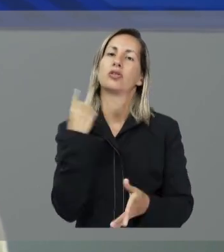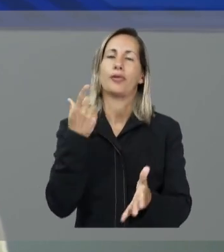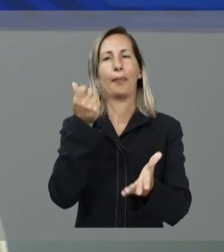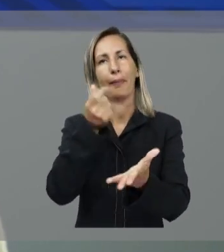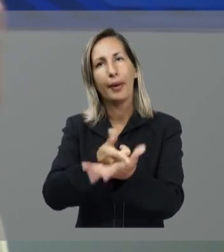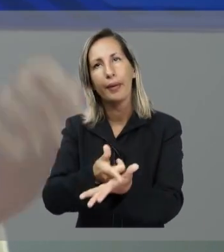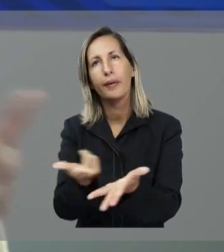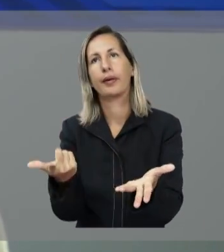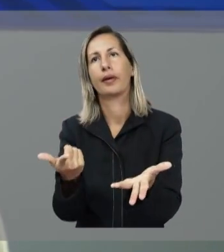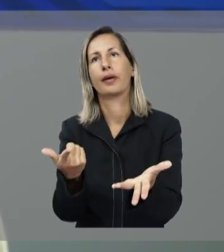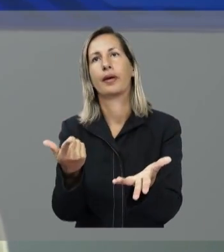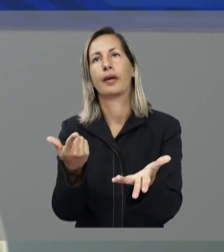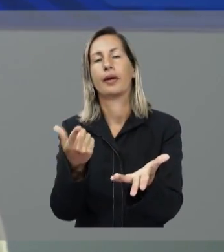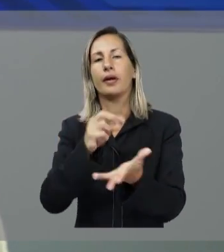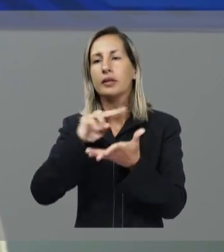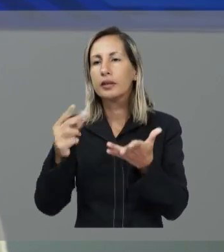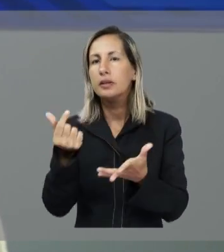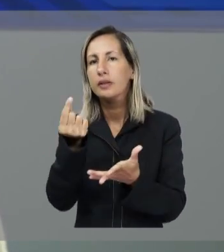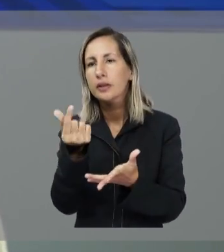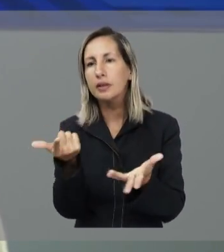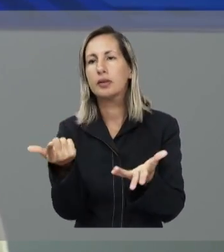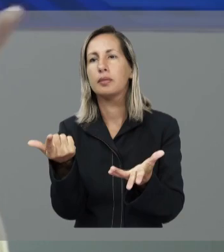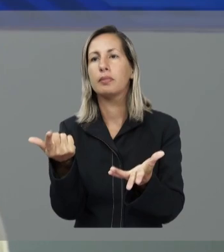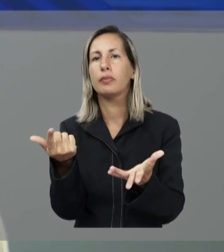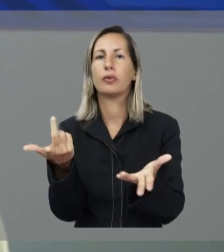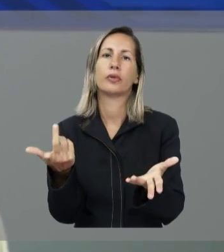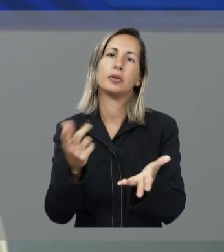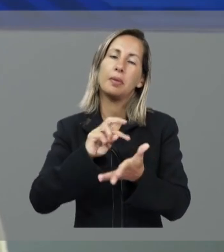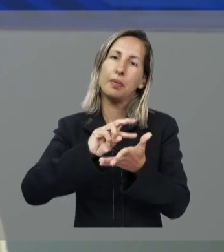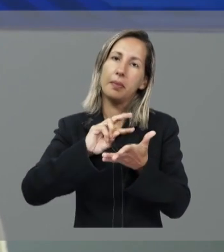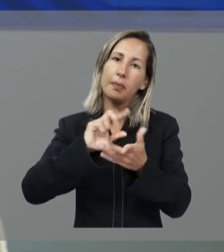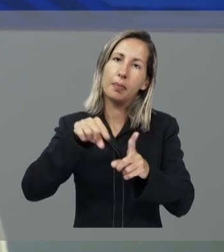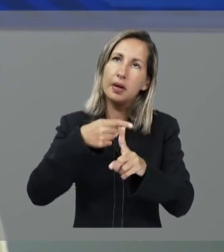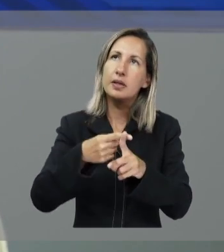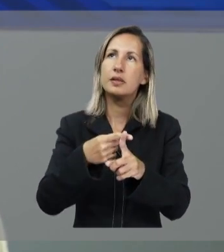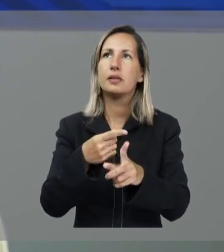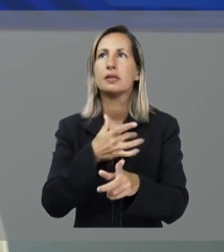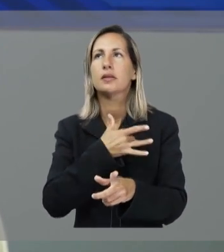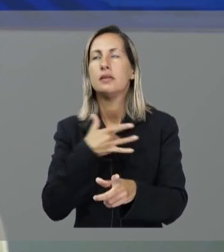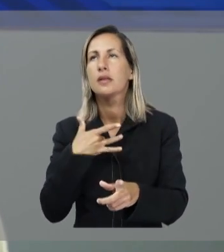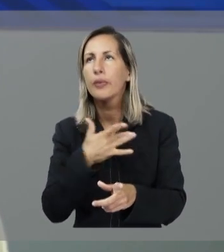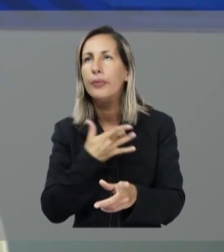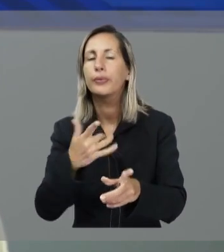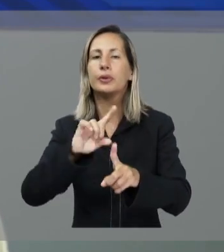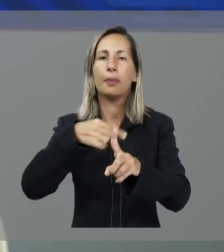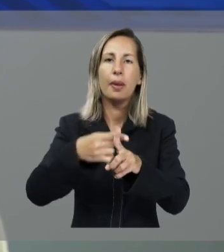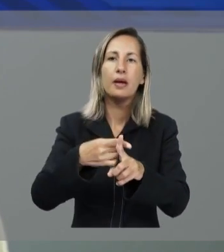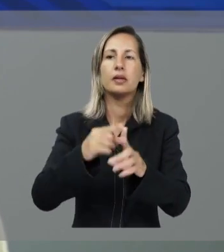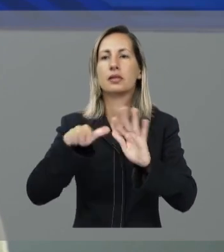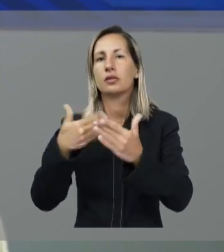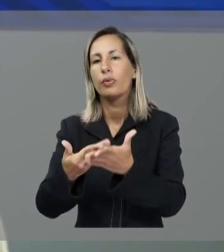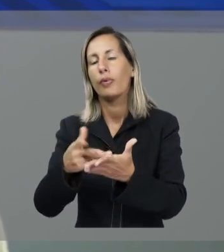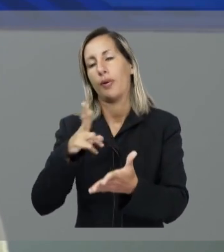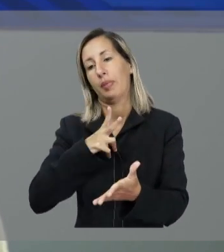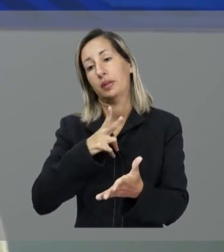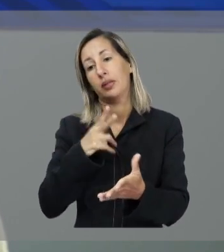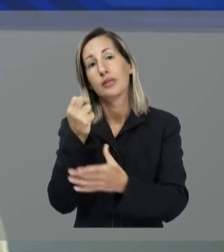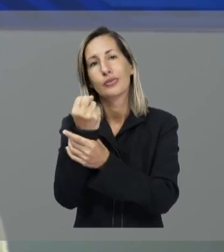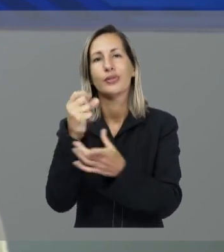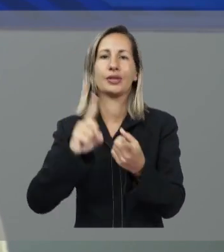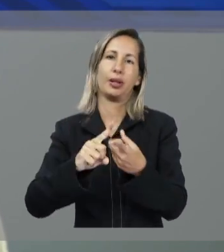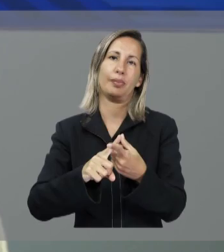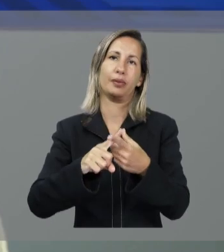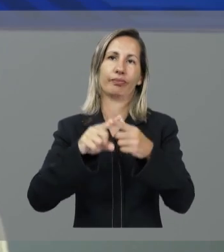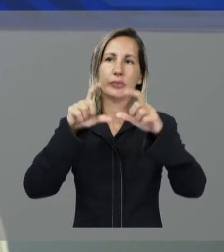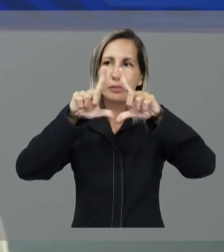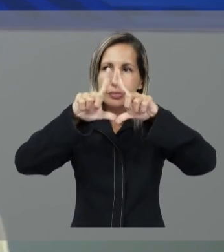paga os tributos, mas paga escola particular, paga tributos, mas paga plano de saúde. E muitas pessoas também estão pagando segurança, né? É